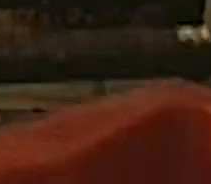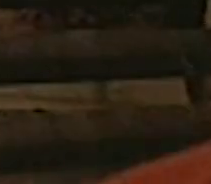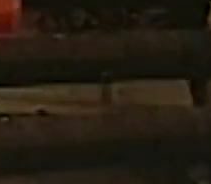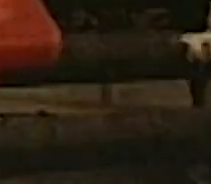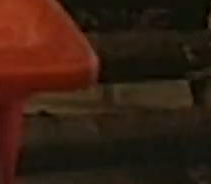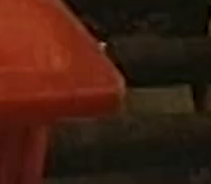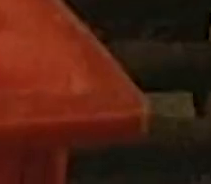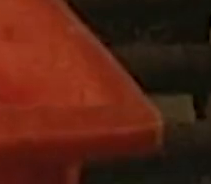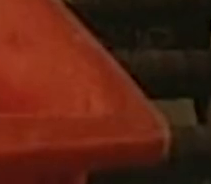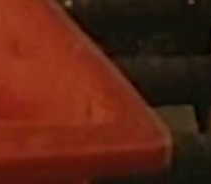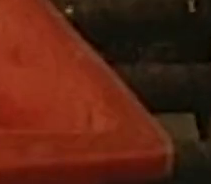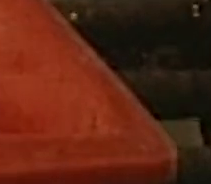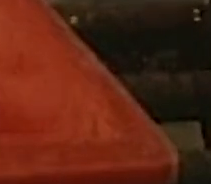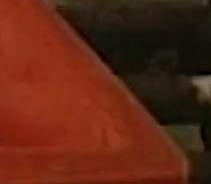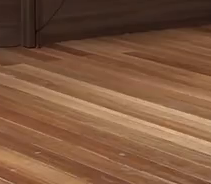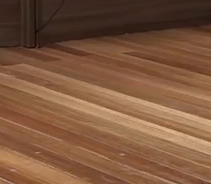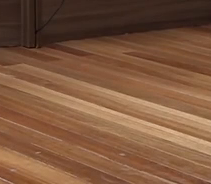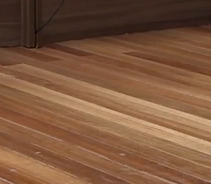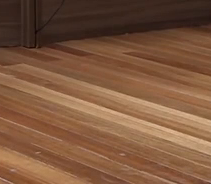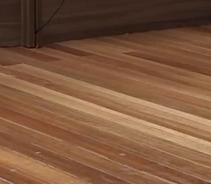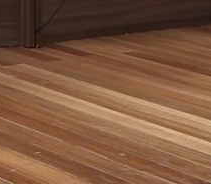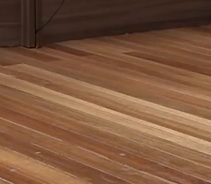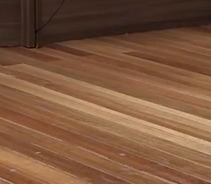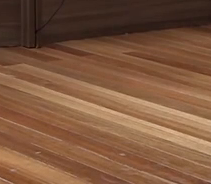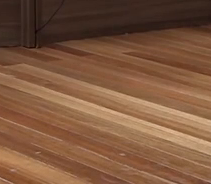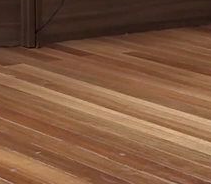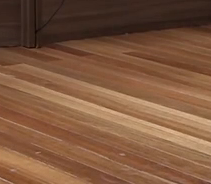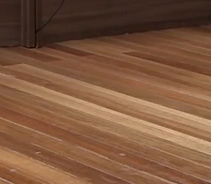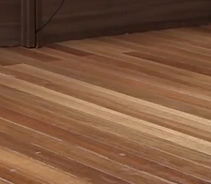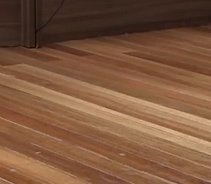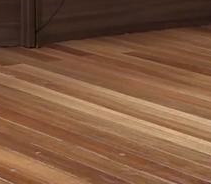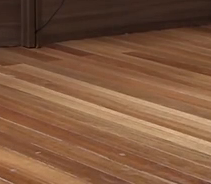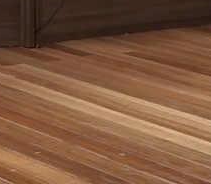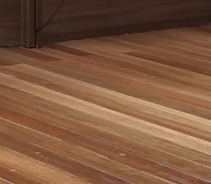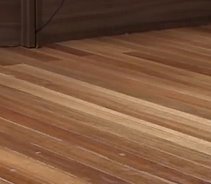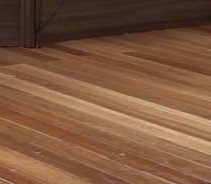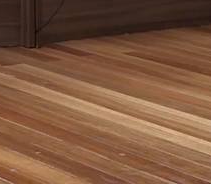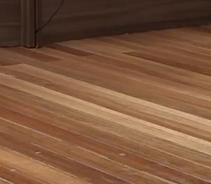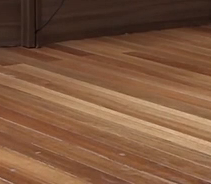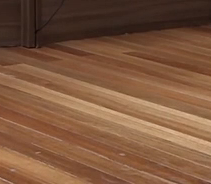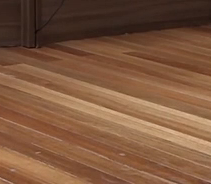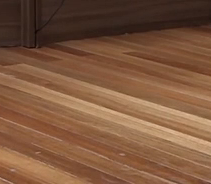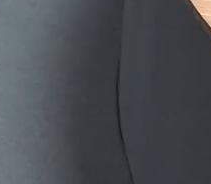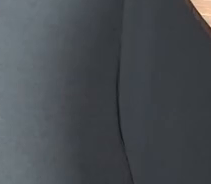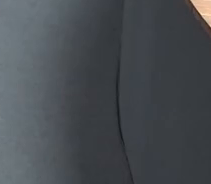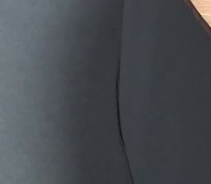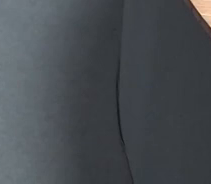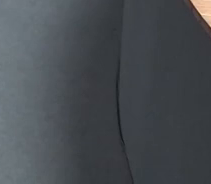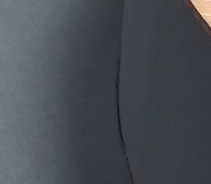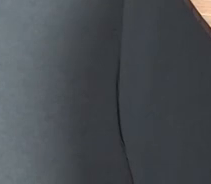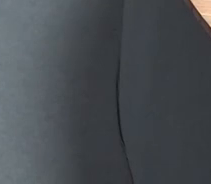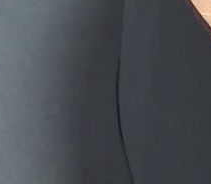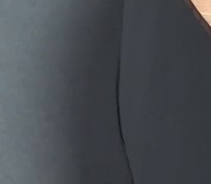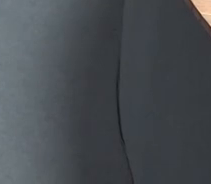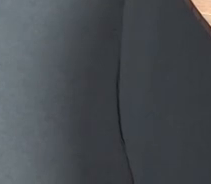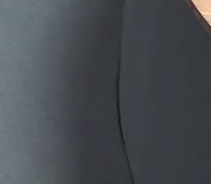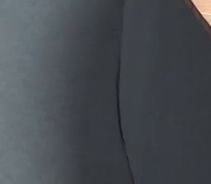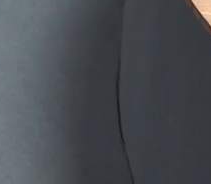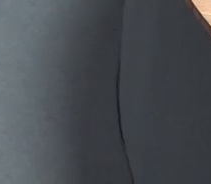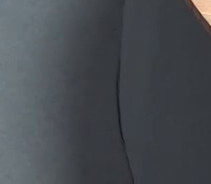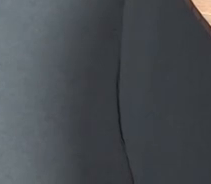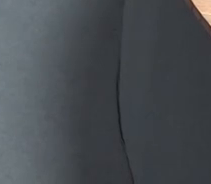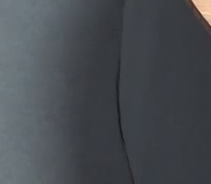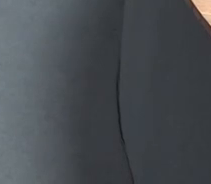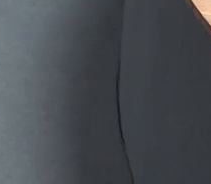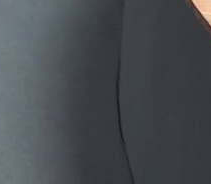as audiências públicas realizadas pela Assembleia Legislativa para debater o tema com as comunidades faltou o pronunciamento